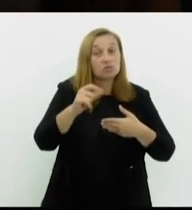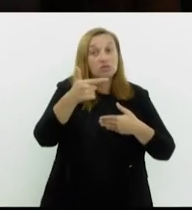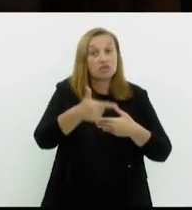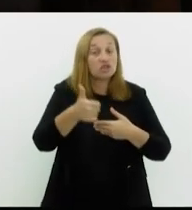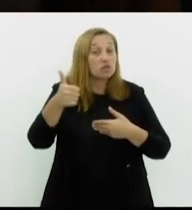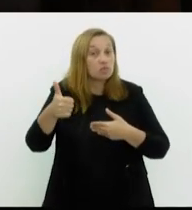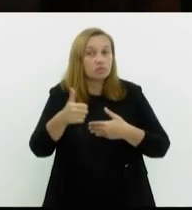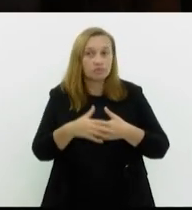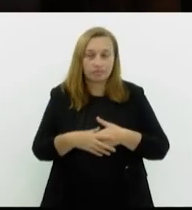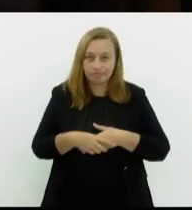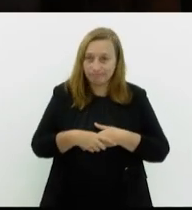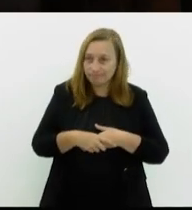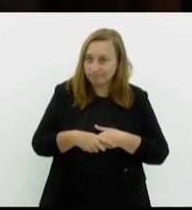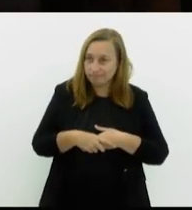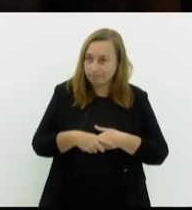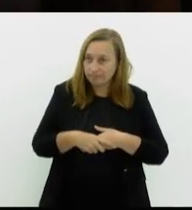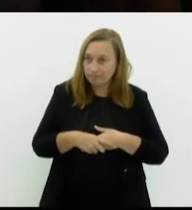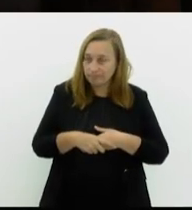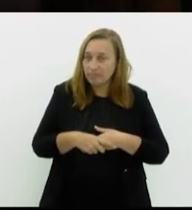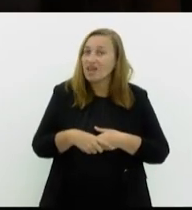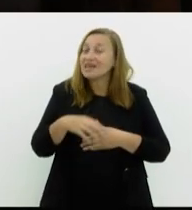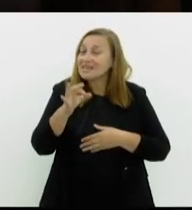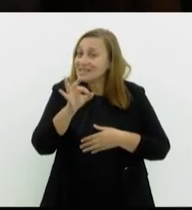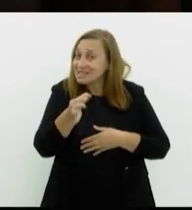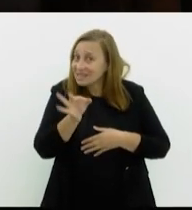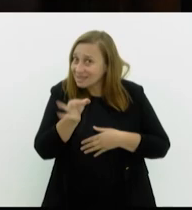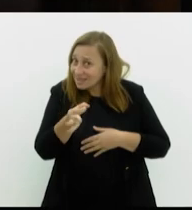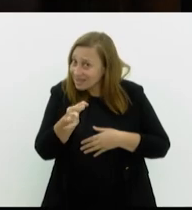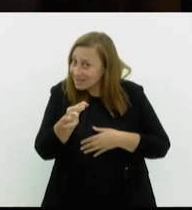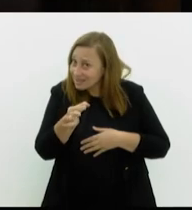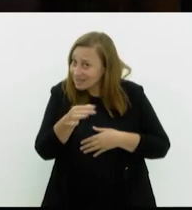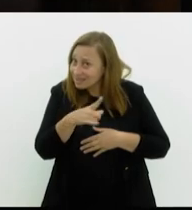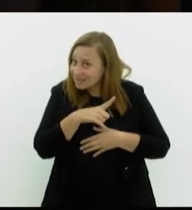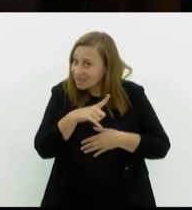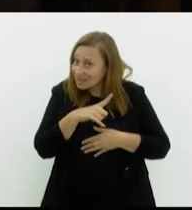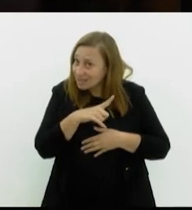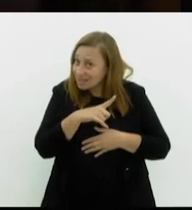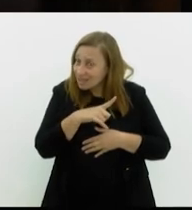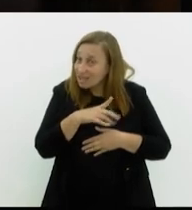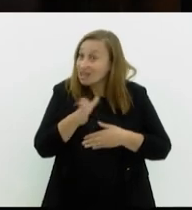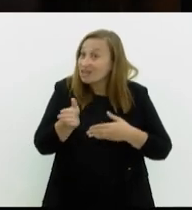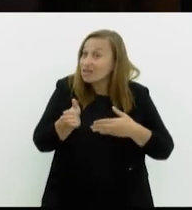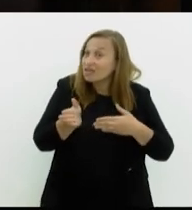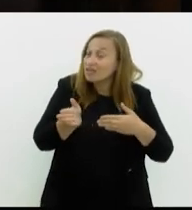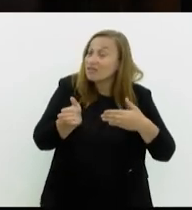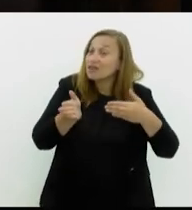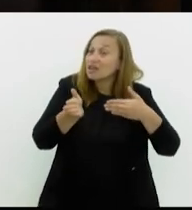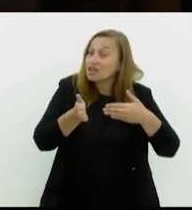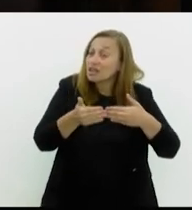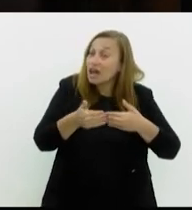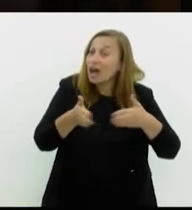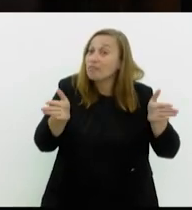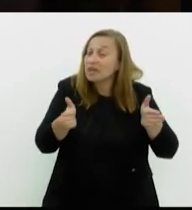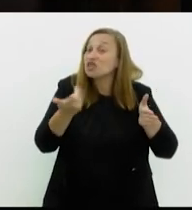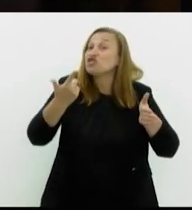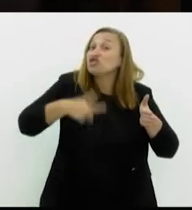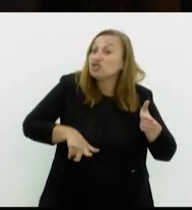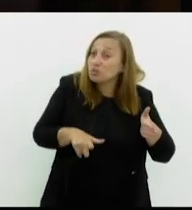2021. E podem ter certeza que irão fechar, que irão abrir